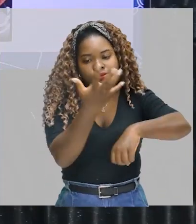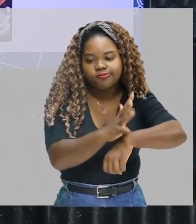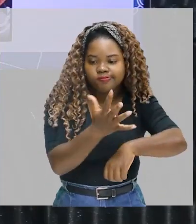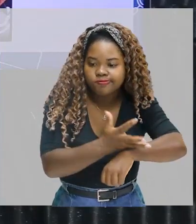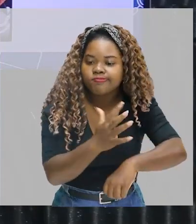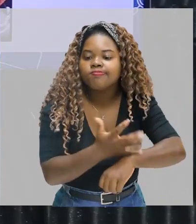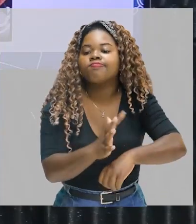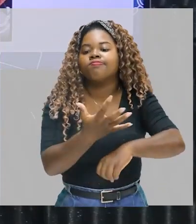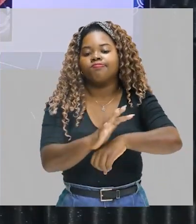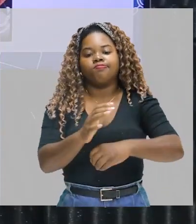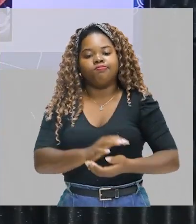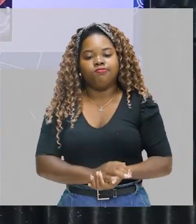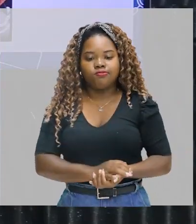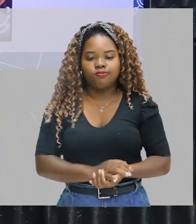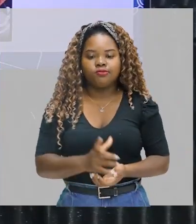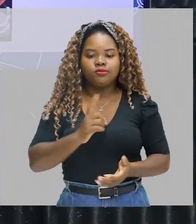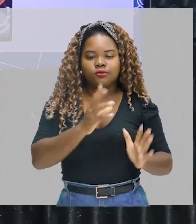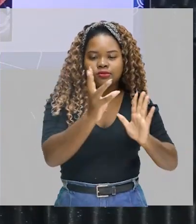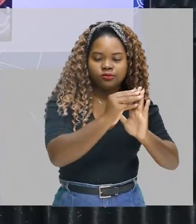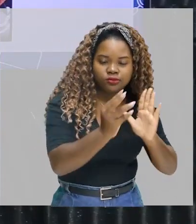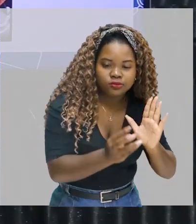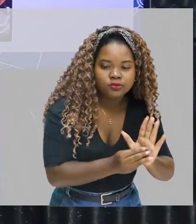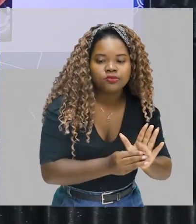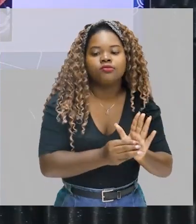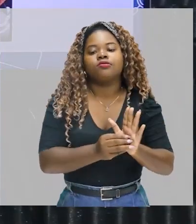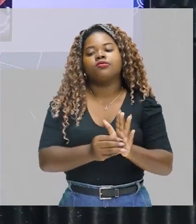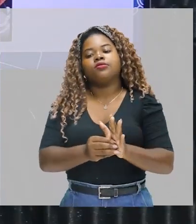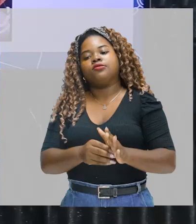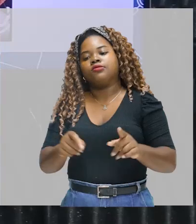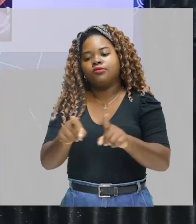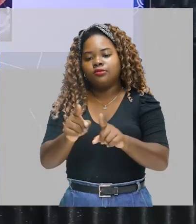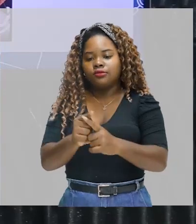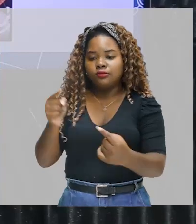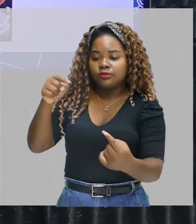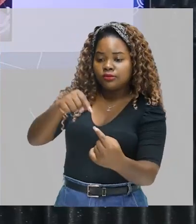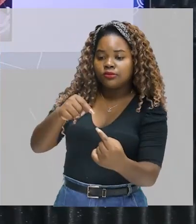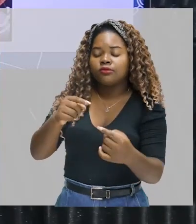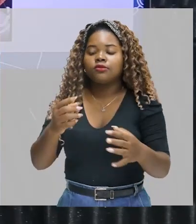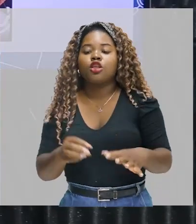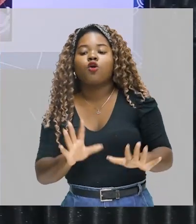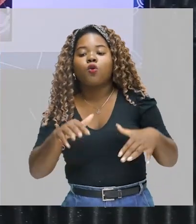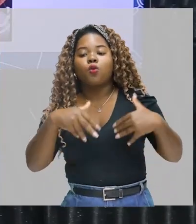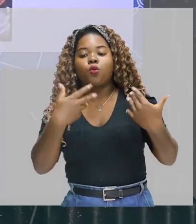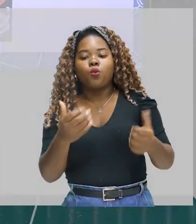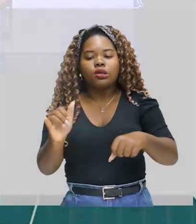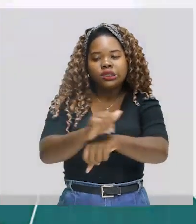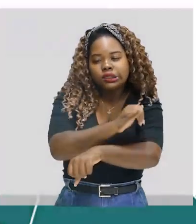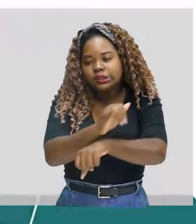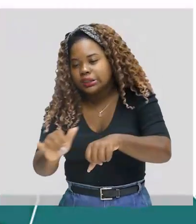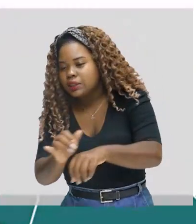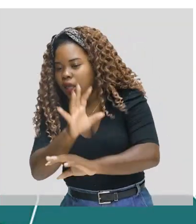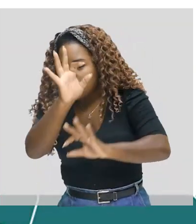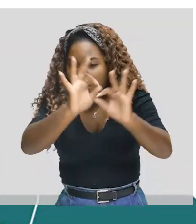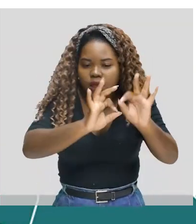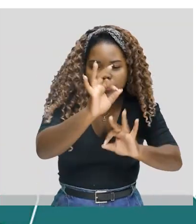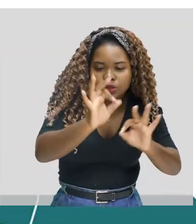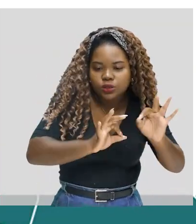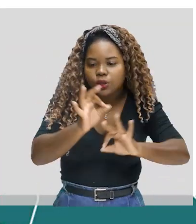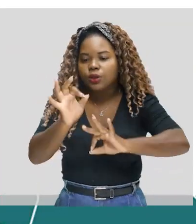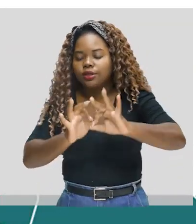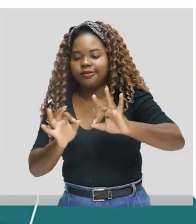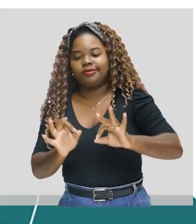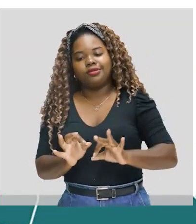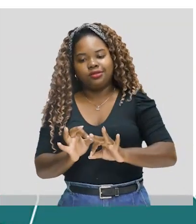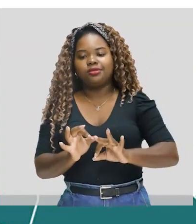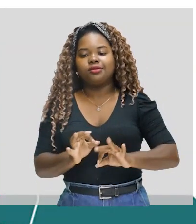treino, determinando o conteúdo, os meios, os métodos e a organização dos